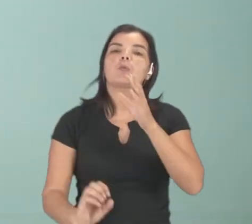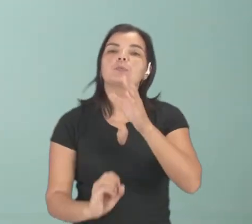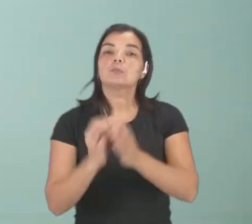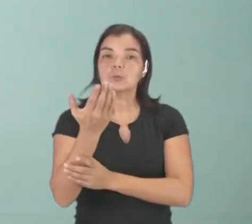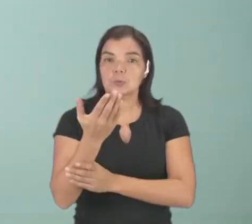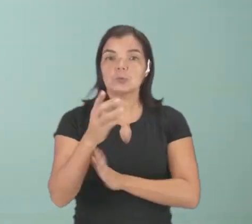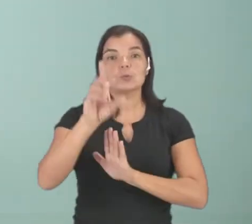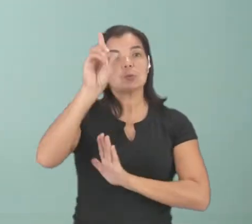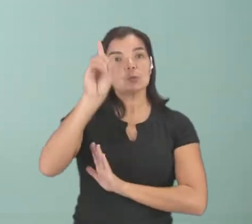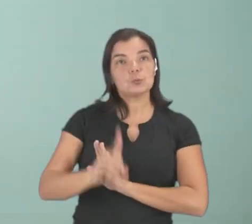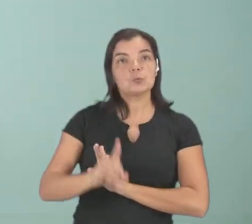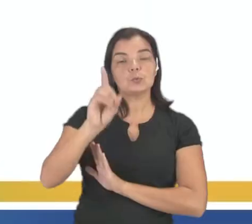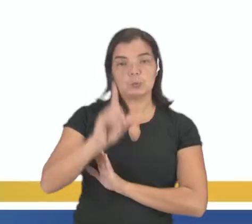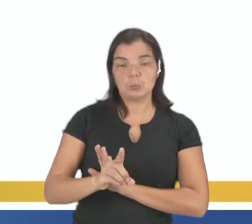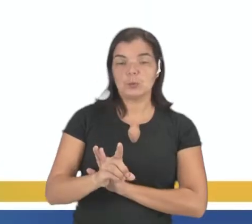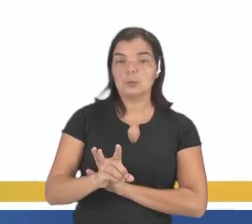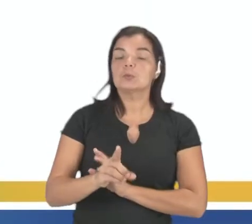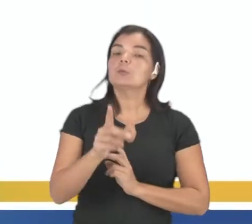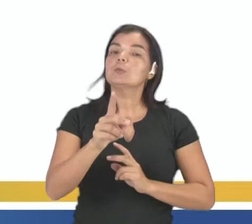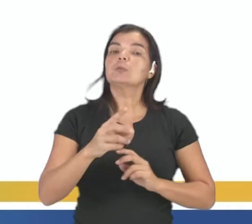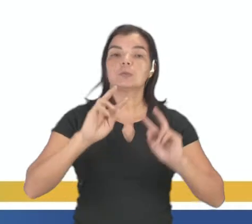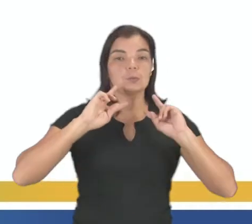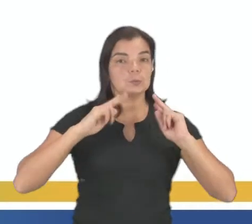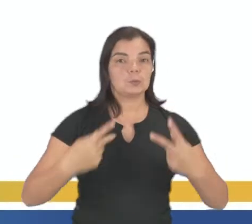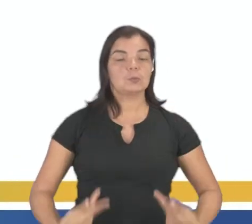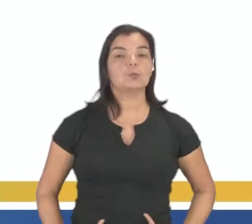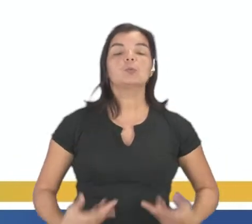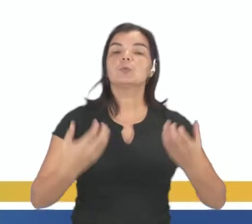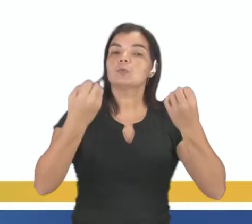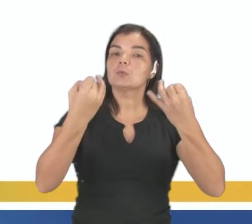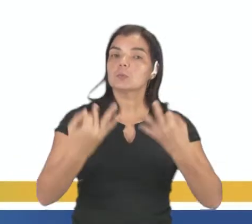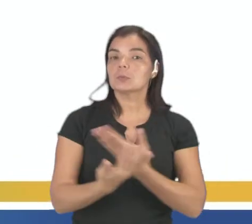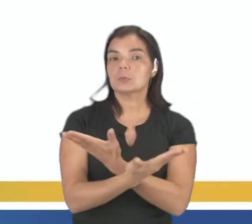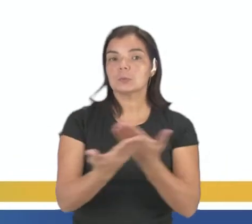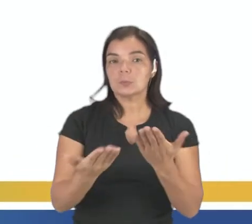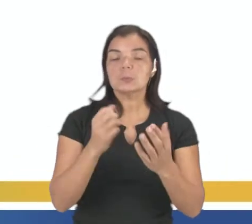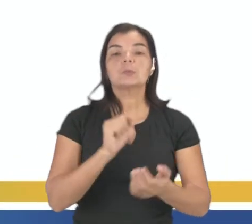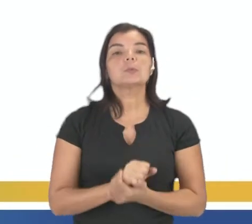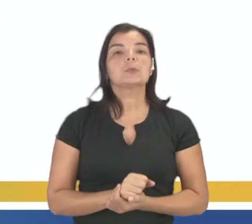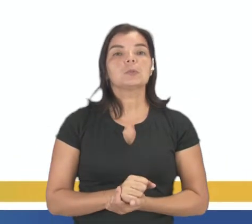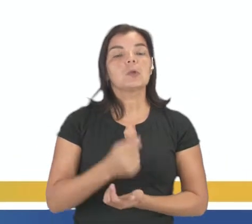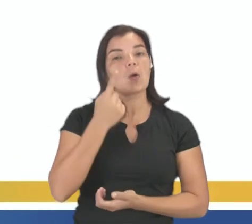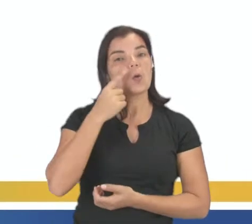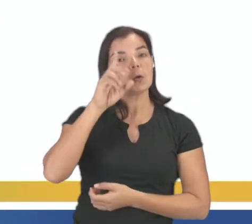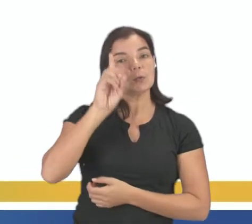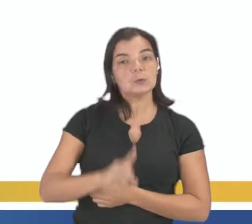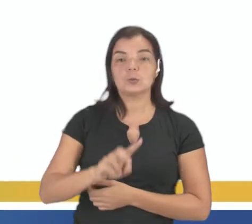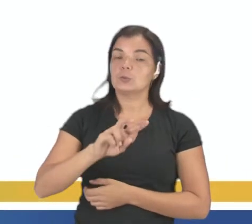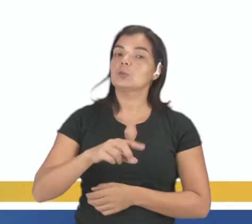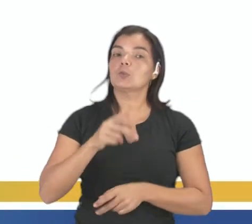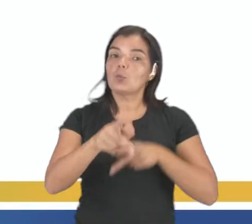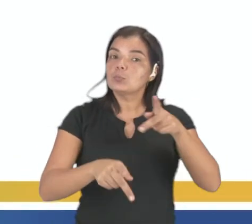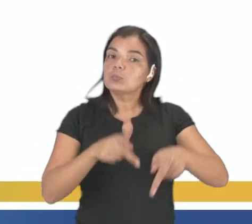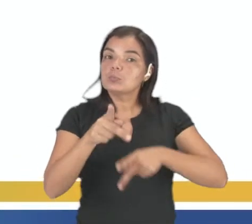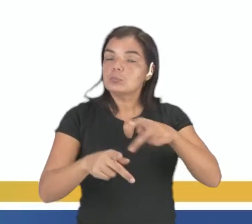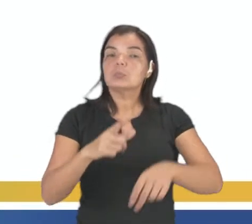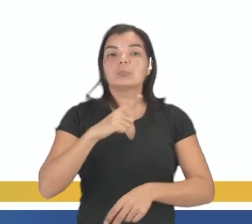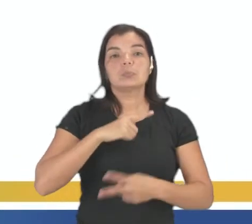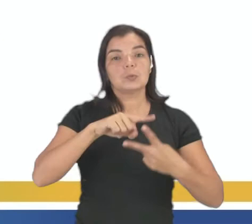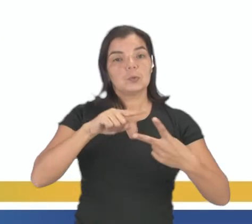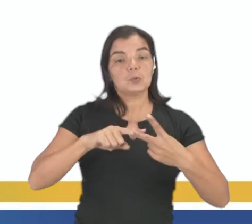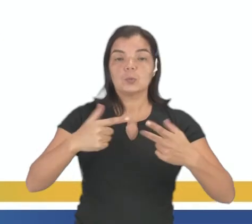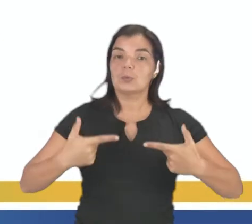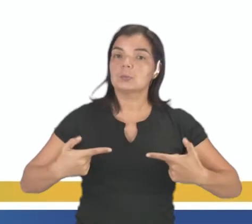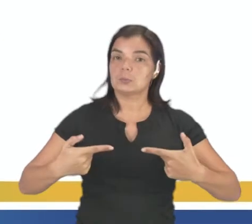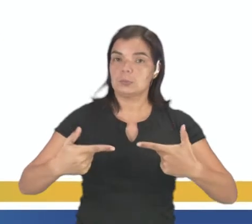da Declaração Universal dos Direitos Humanos. Aí eu só quero dizer que vem de um direito humanitário, quando houveram 2